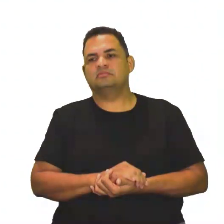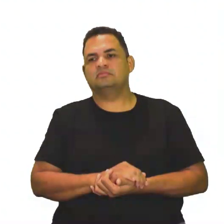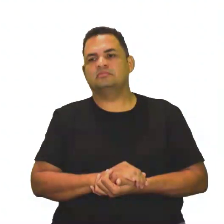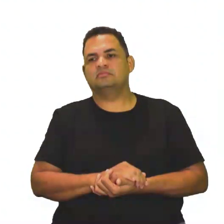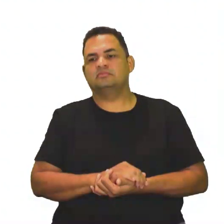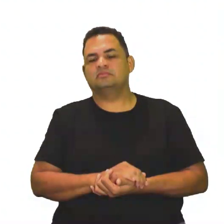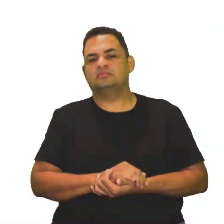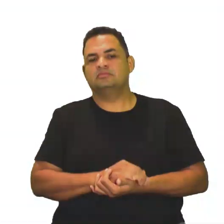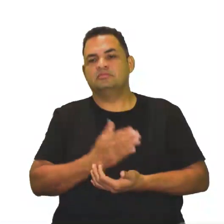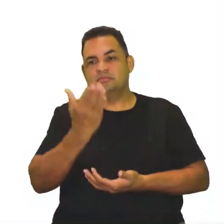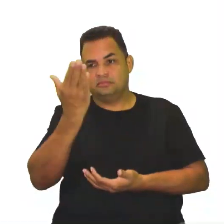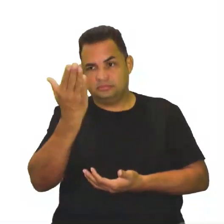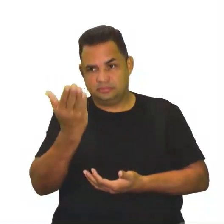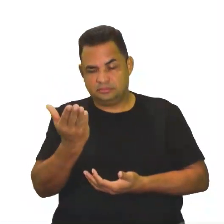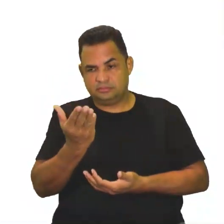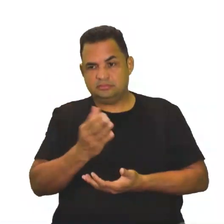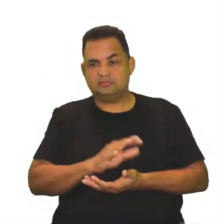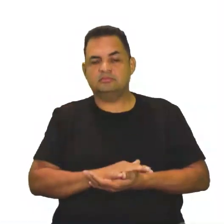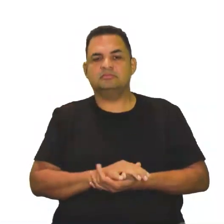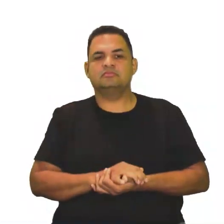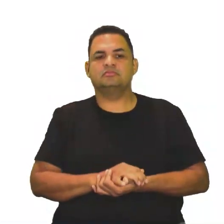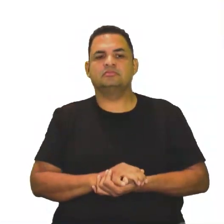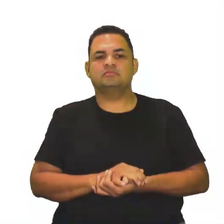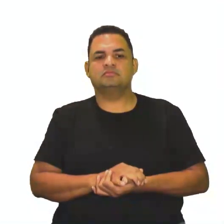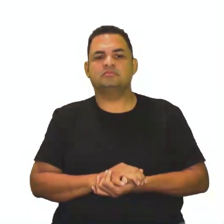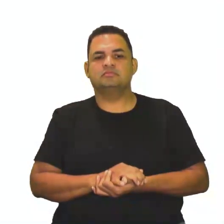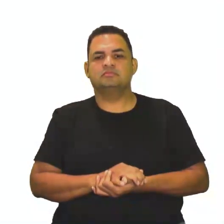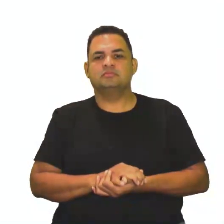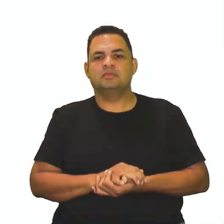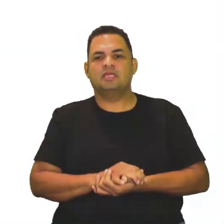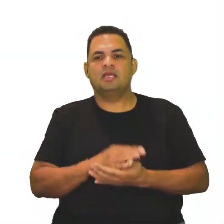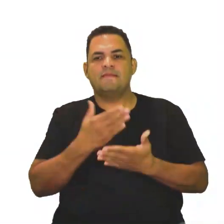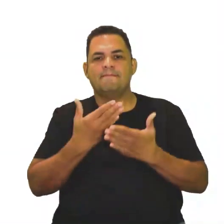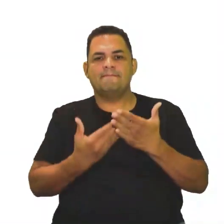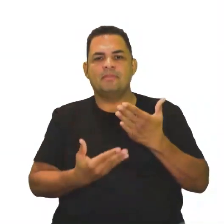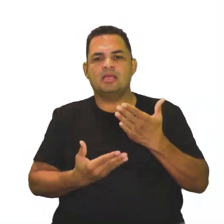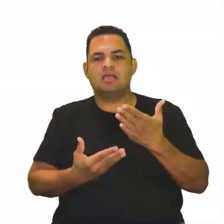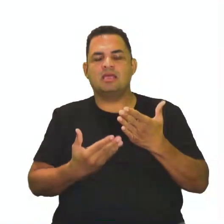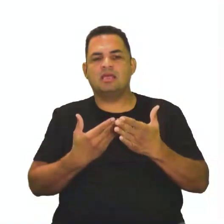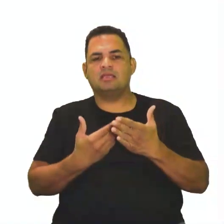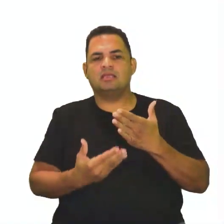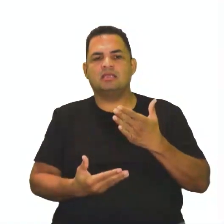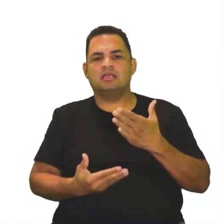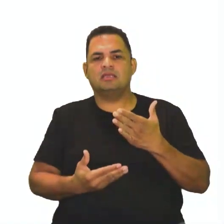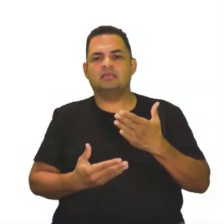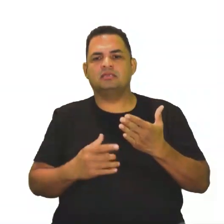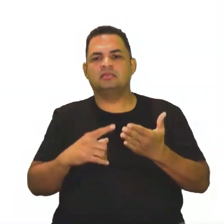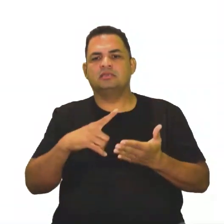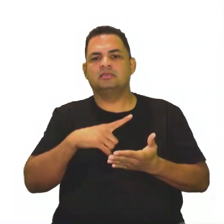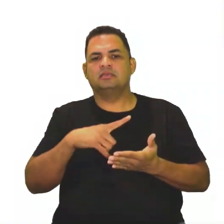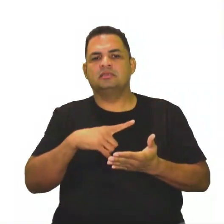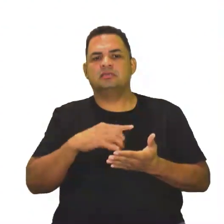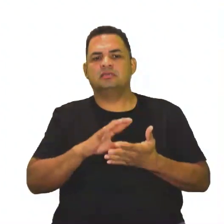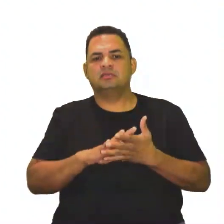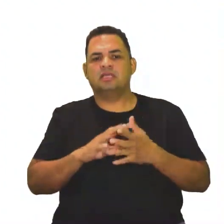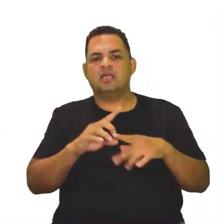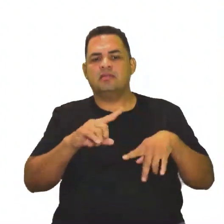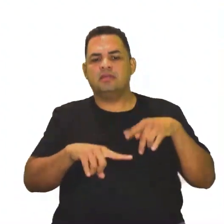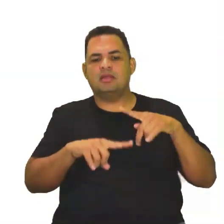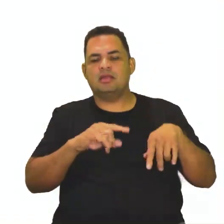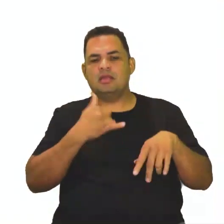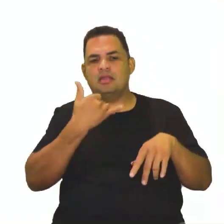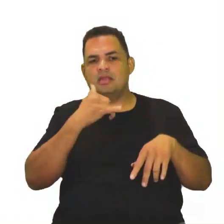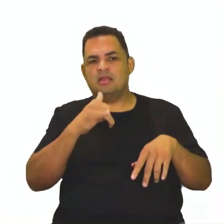Pronto. Nessas condições, ela dissipa. Então aqui, olha só, esse aparelho elétrico, se